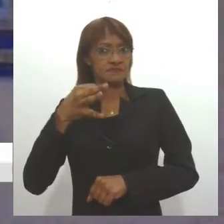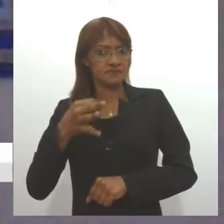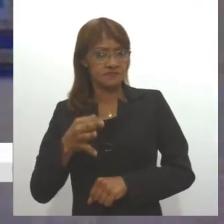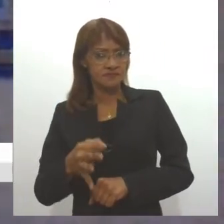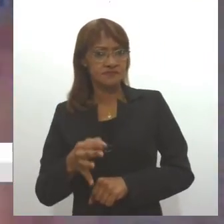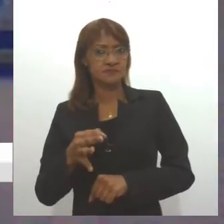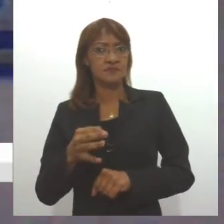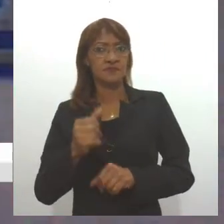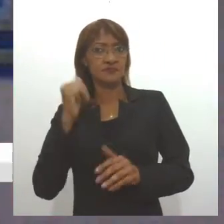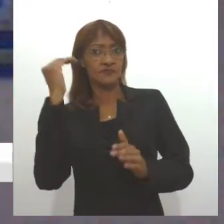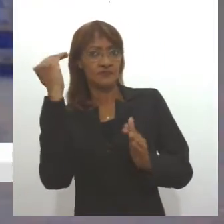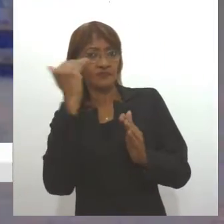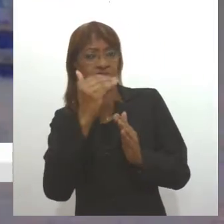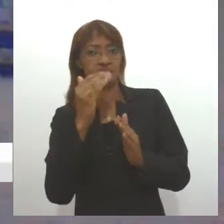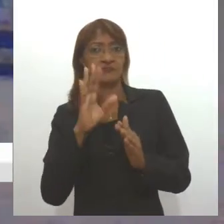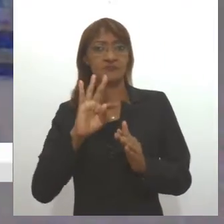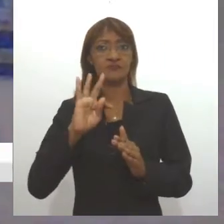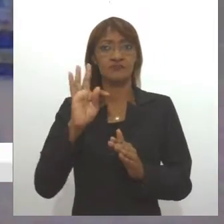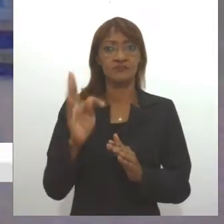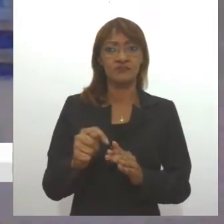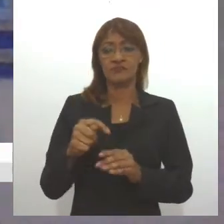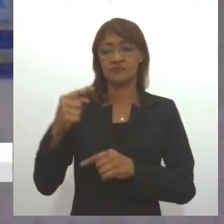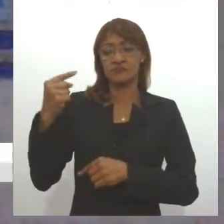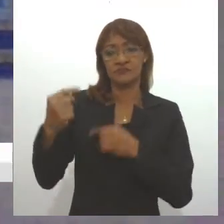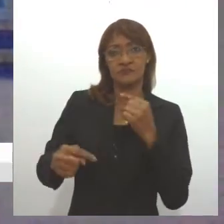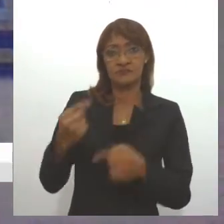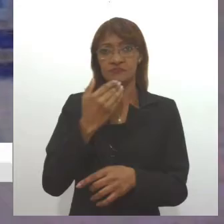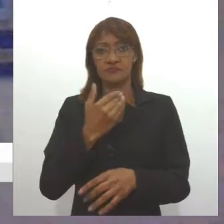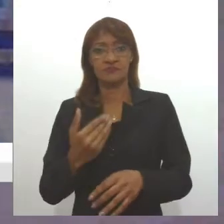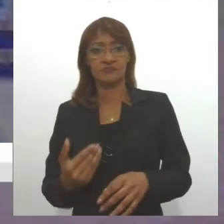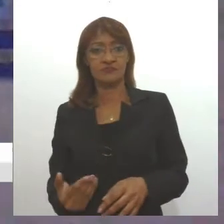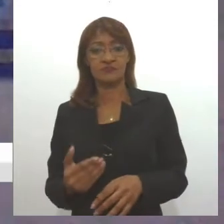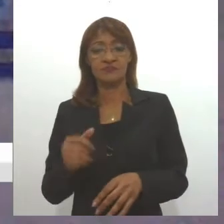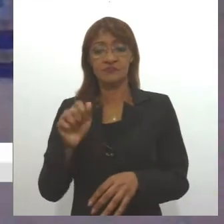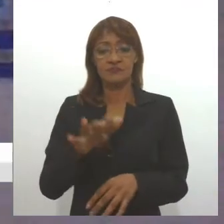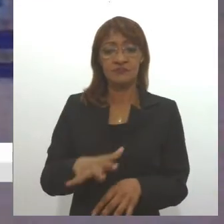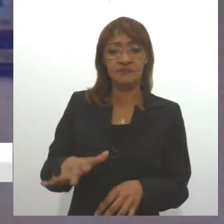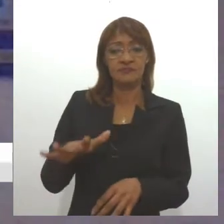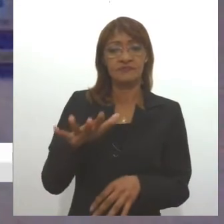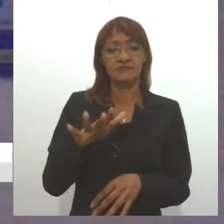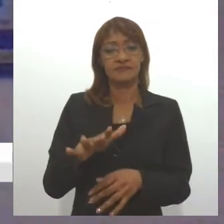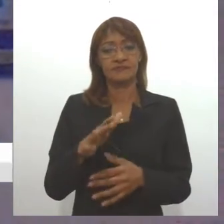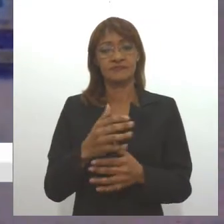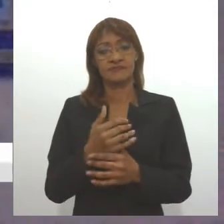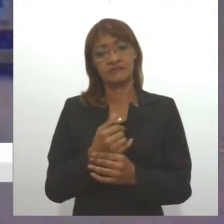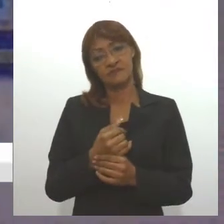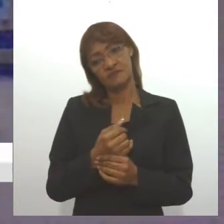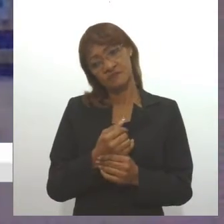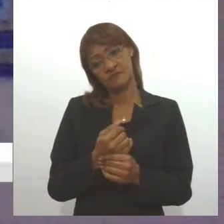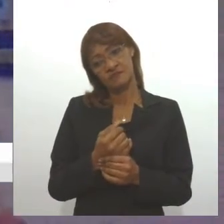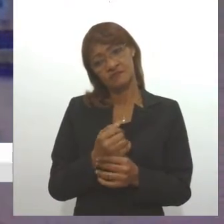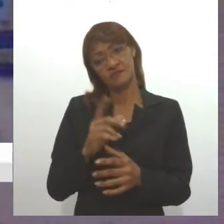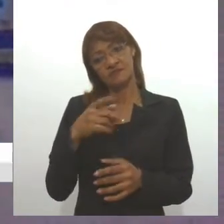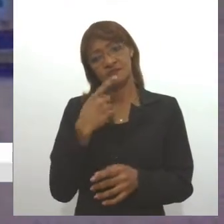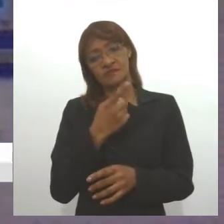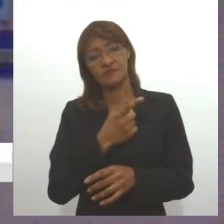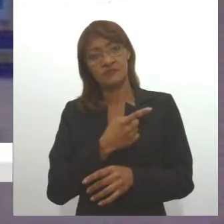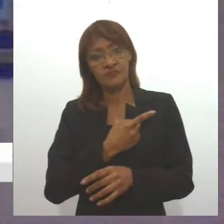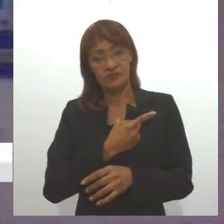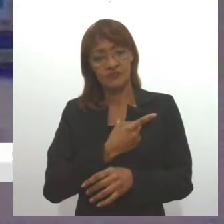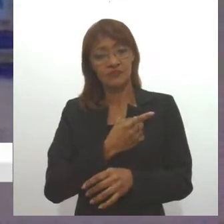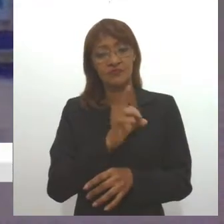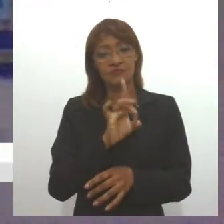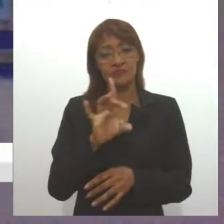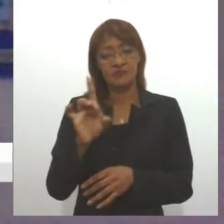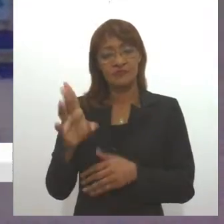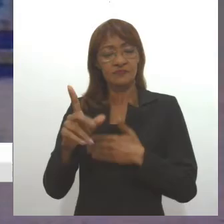aplicação dos recursos, das políticas públicas para aquela área, e aí a gente dá a contribuição, cada um dentro do seu